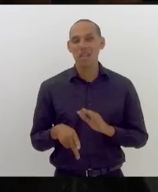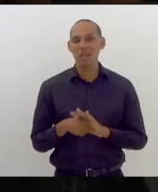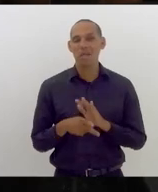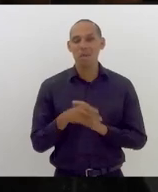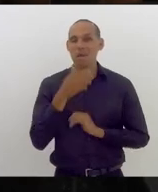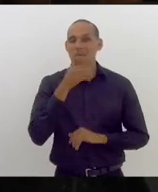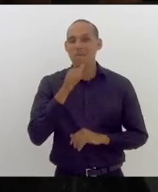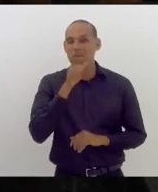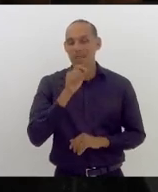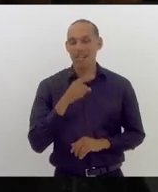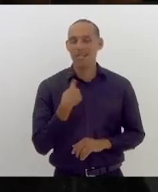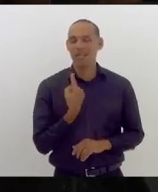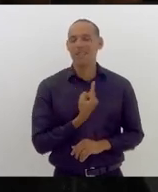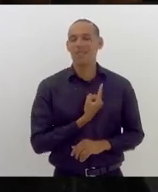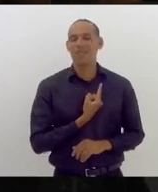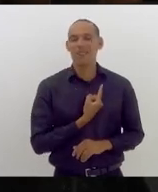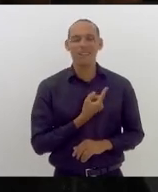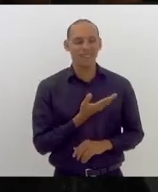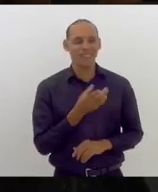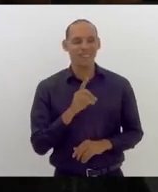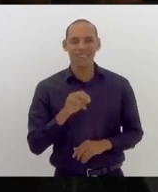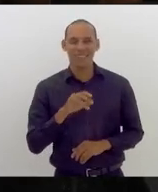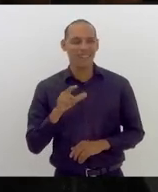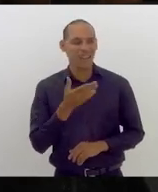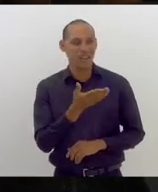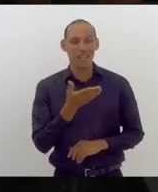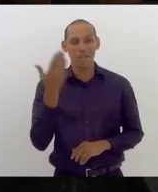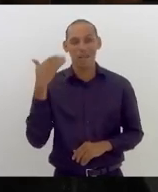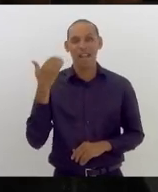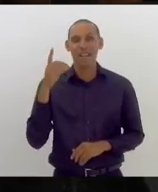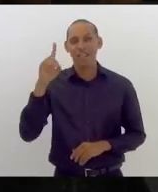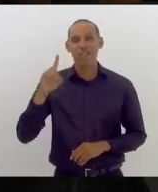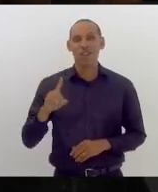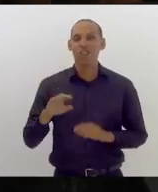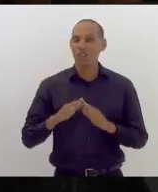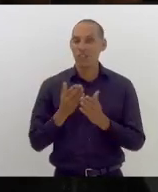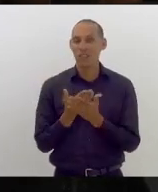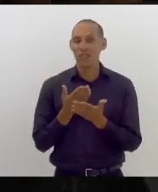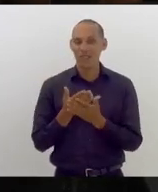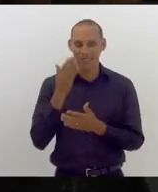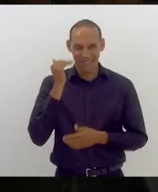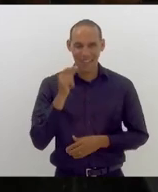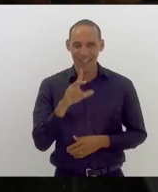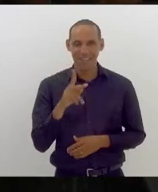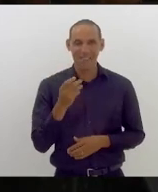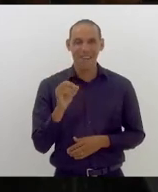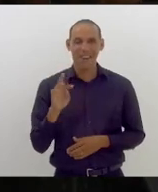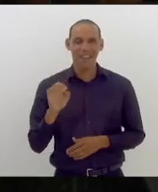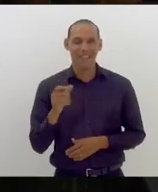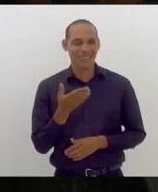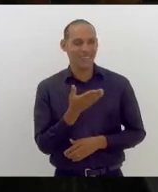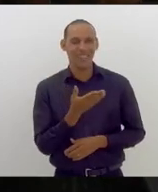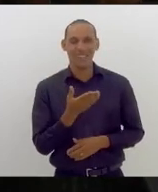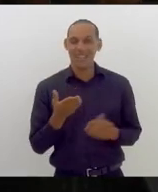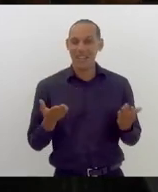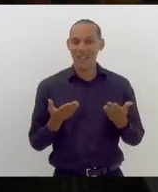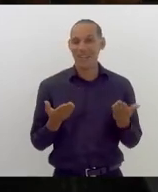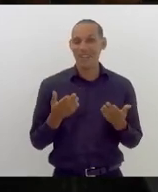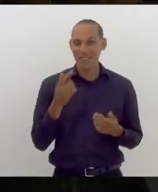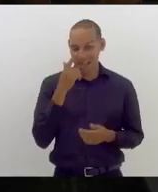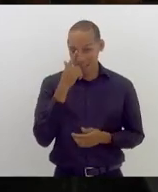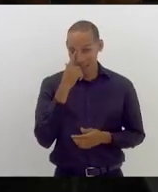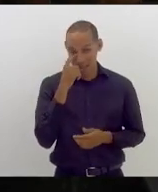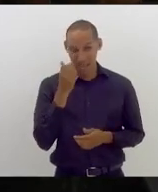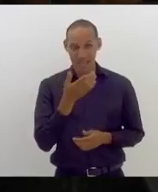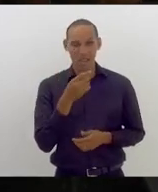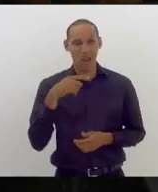né, Adriana, Daniel. Daniel já foi até diretor de escola, para quem não sabe, o Arta. Eles contam essa pinta agora